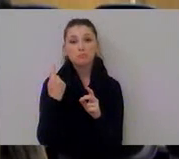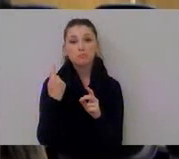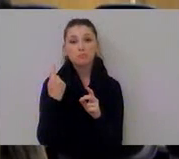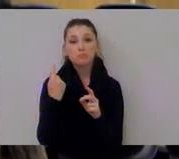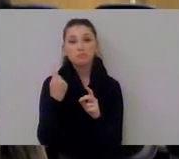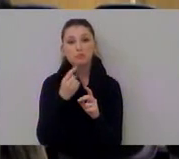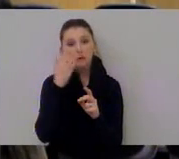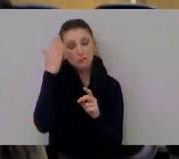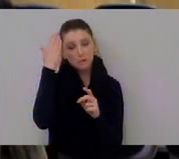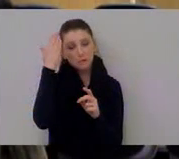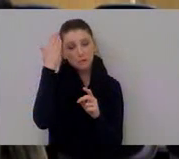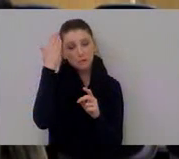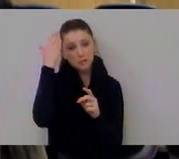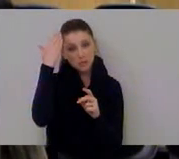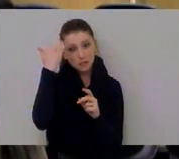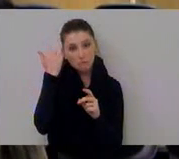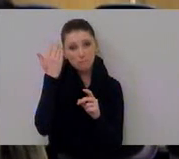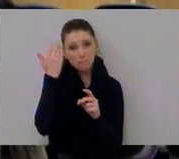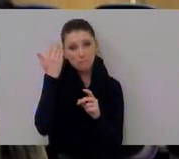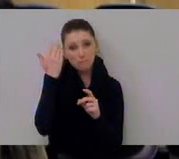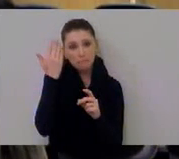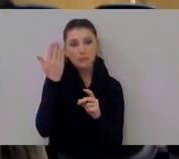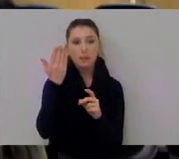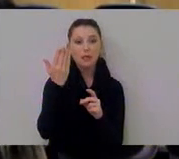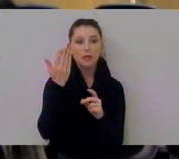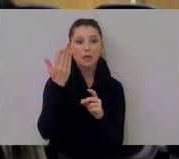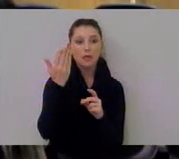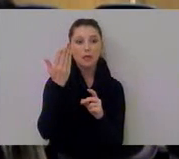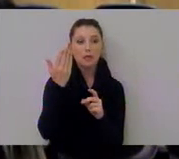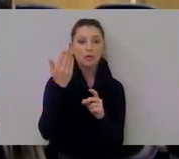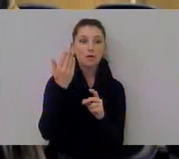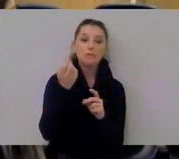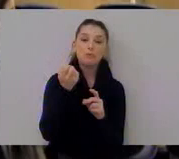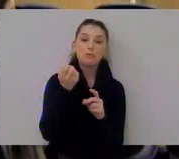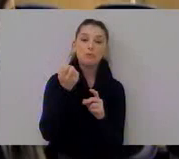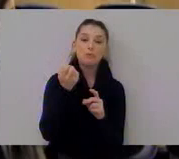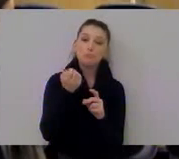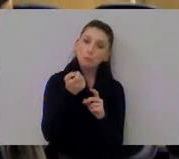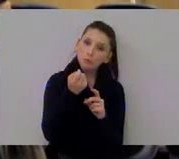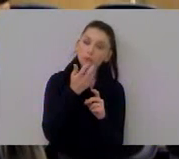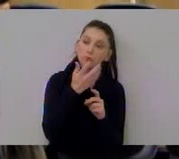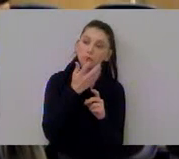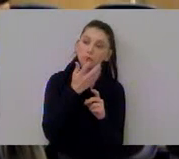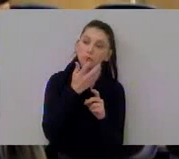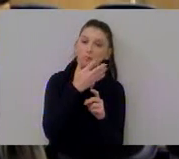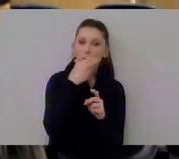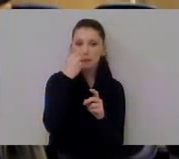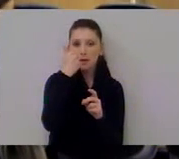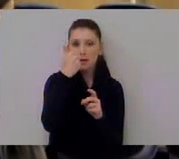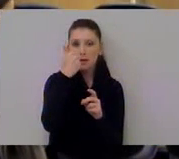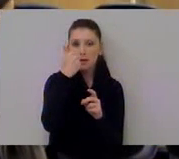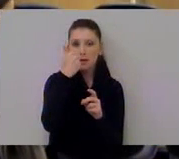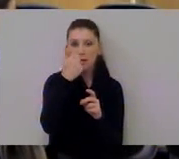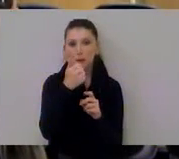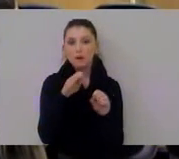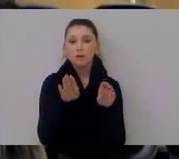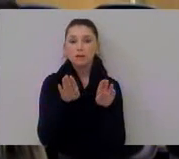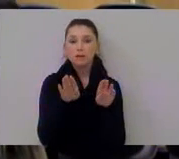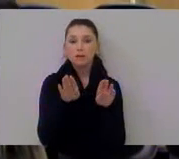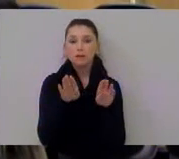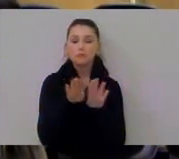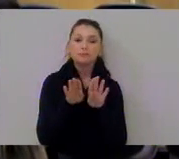pouco melhor de pelo menos uma pequena